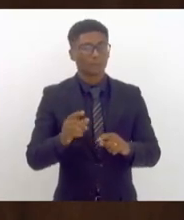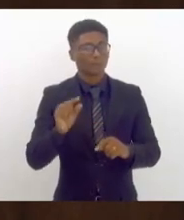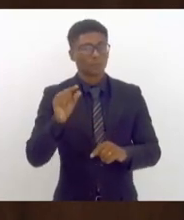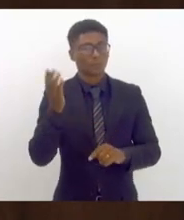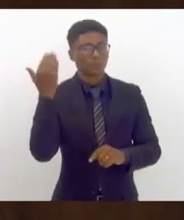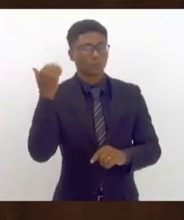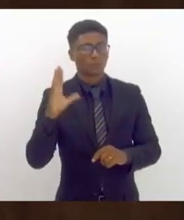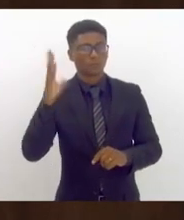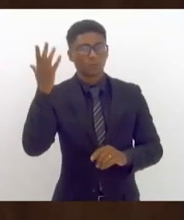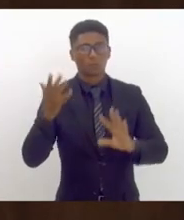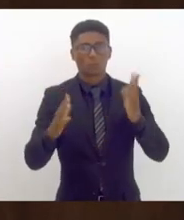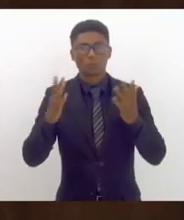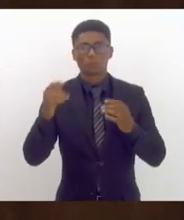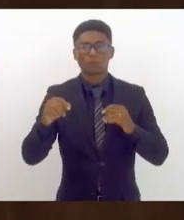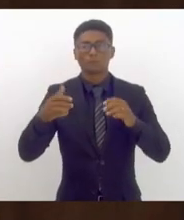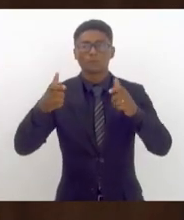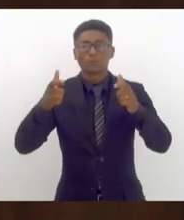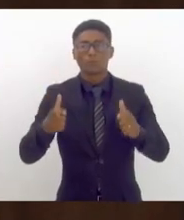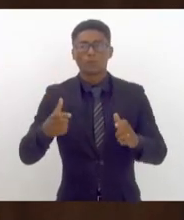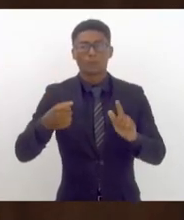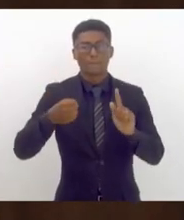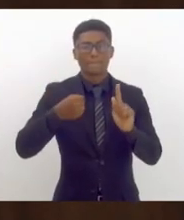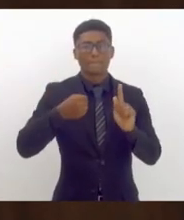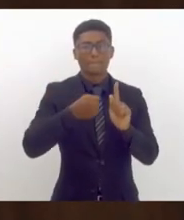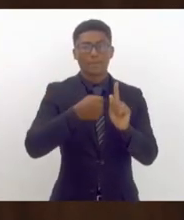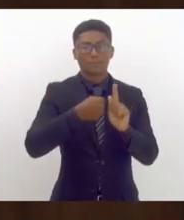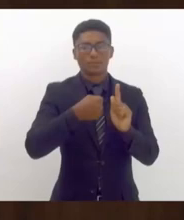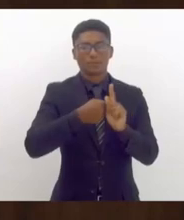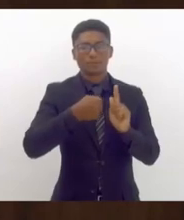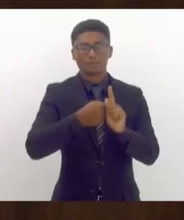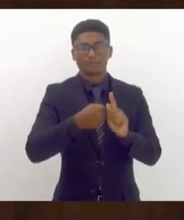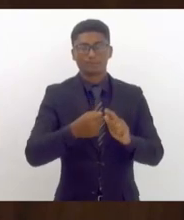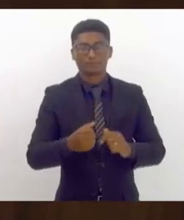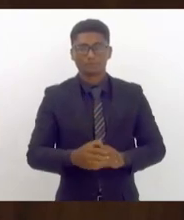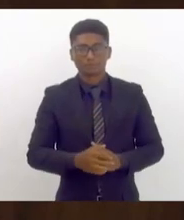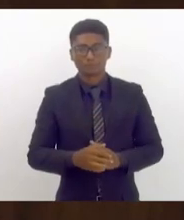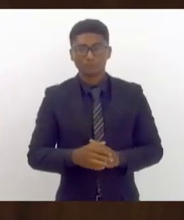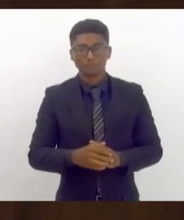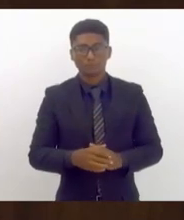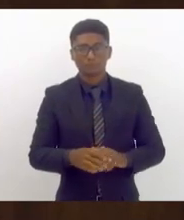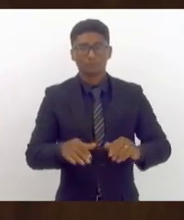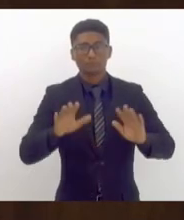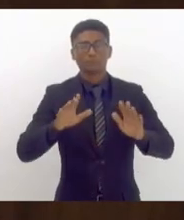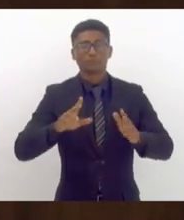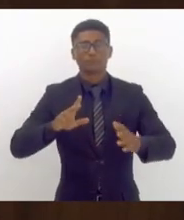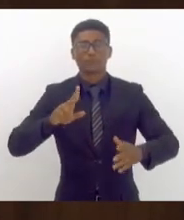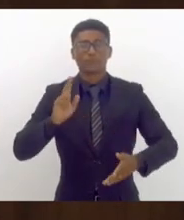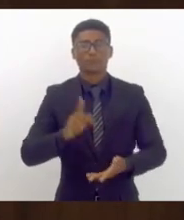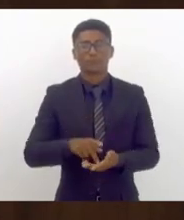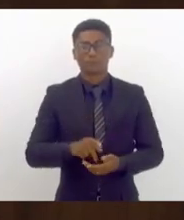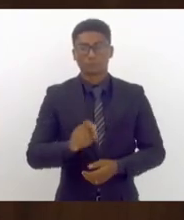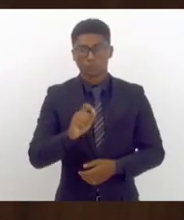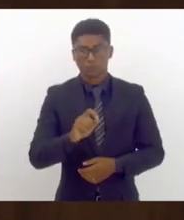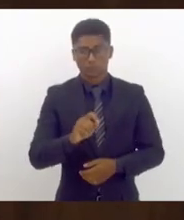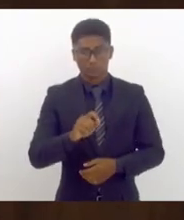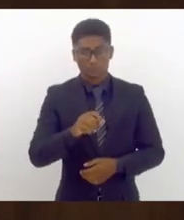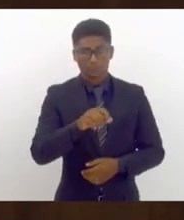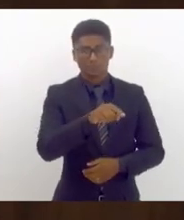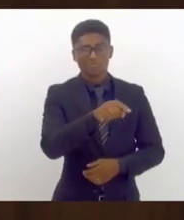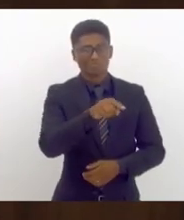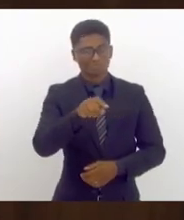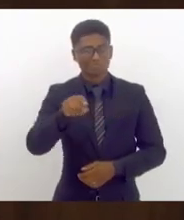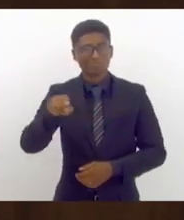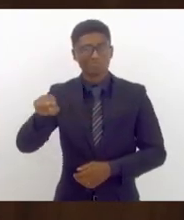que aconteceram em Magé, mas que, na verdade, traçam um comportamento